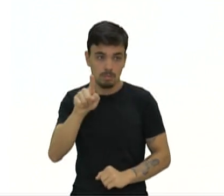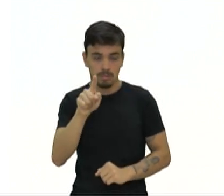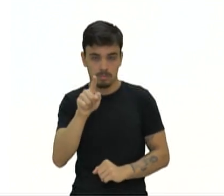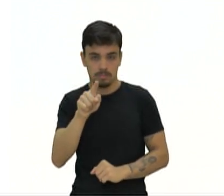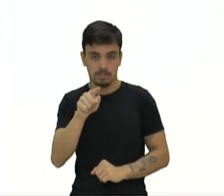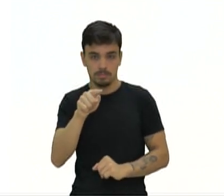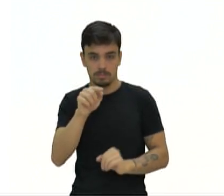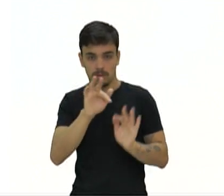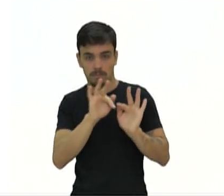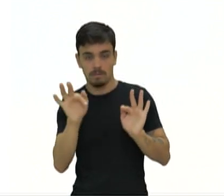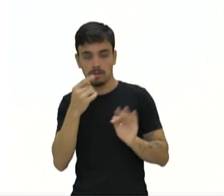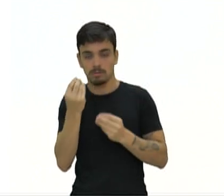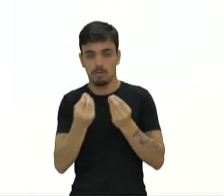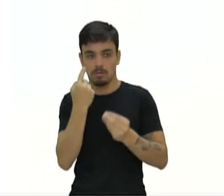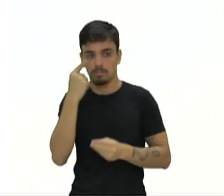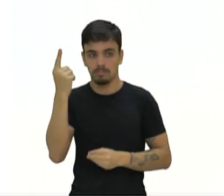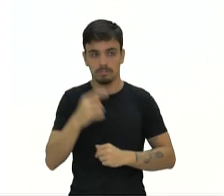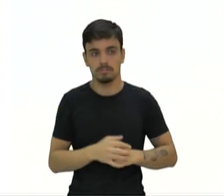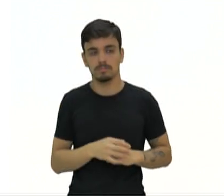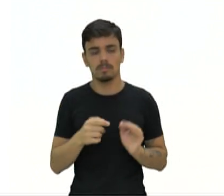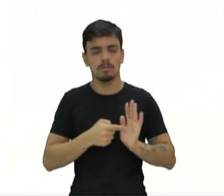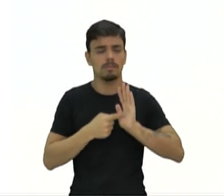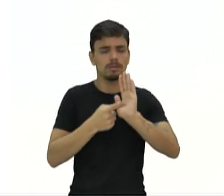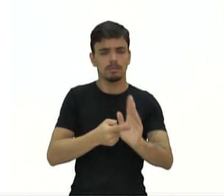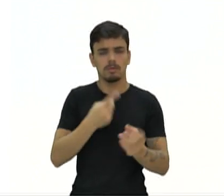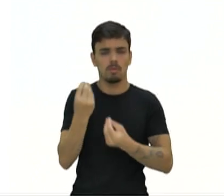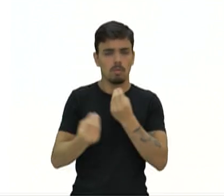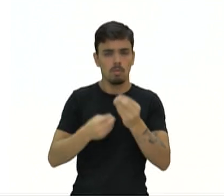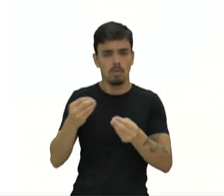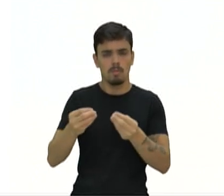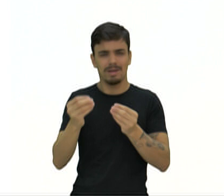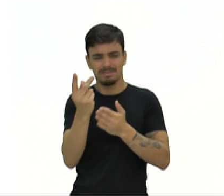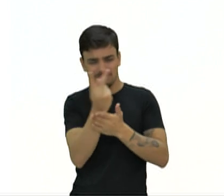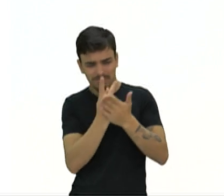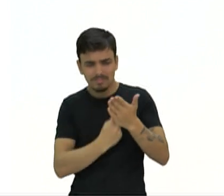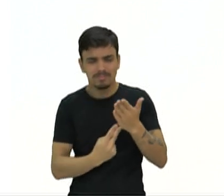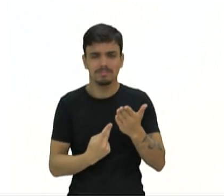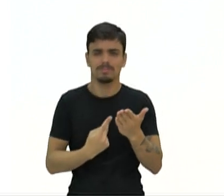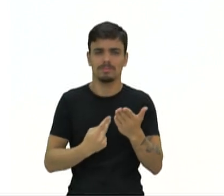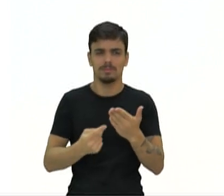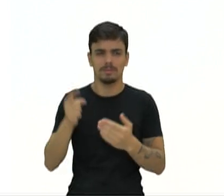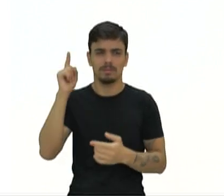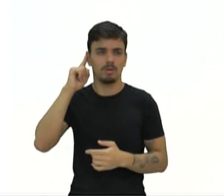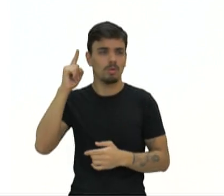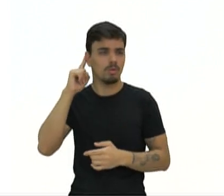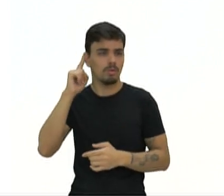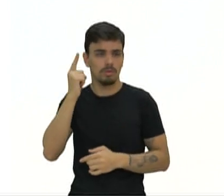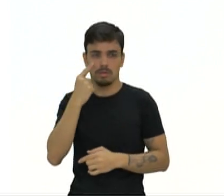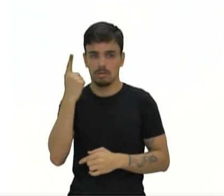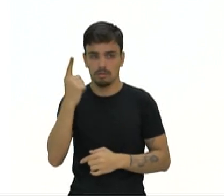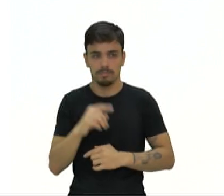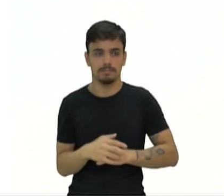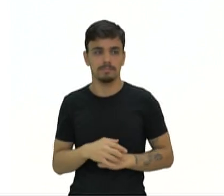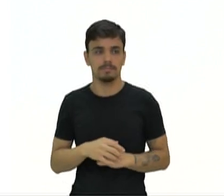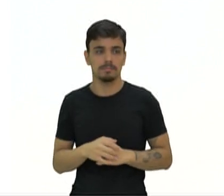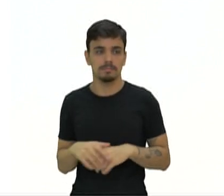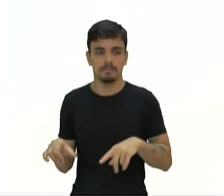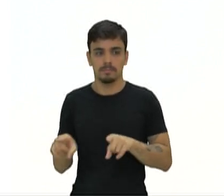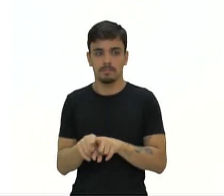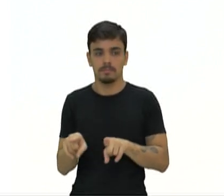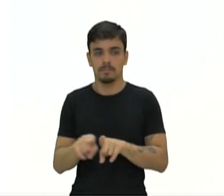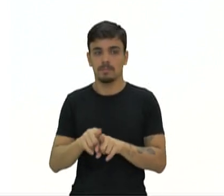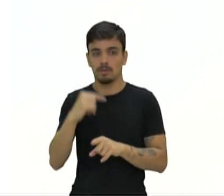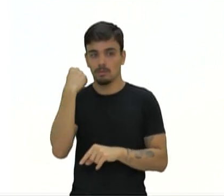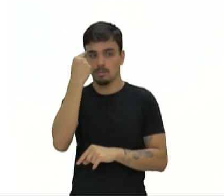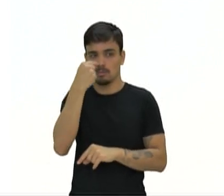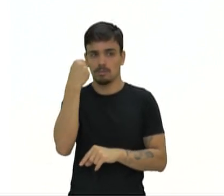a indicação da onde seriam o esboço, né, do que vão ser as orelhas, os pavilhões auriculares, e também onde